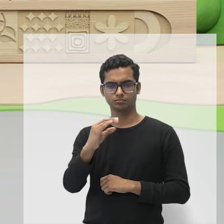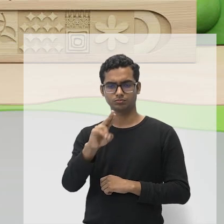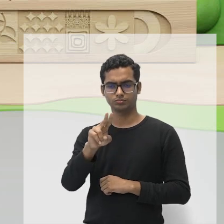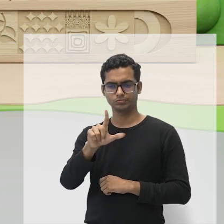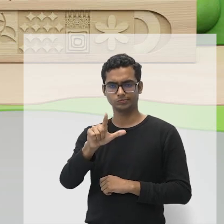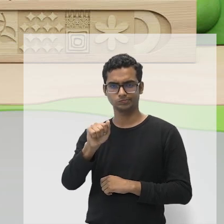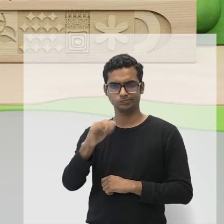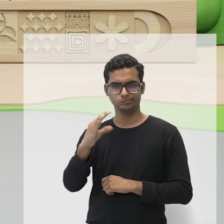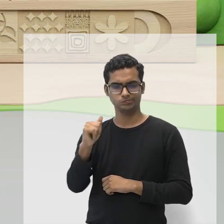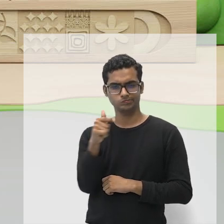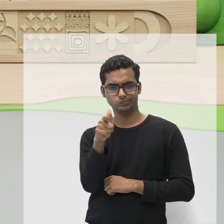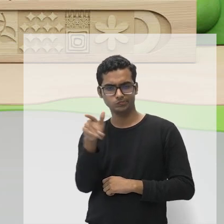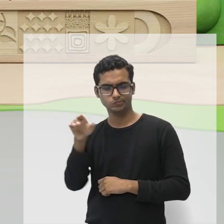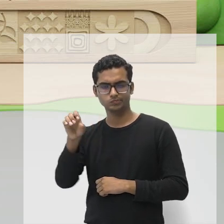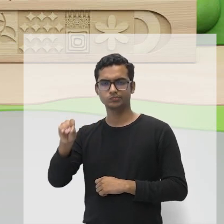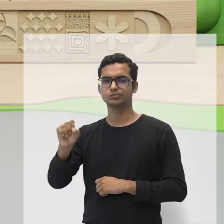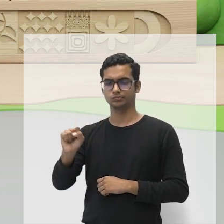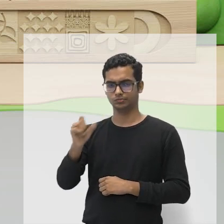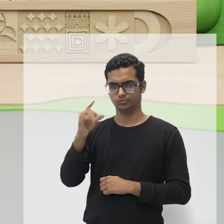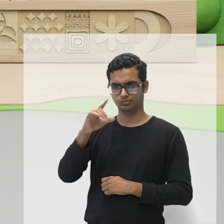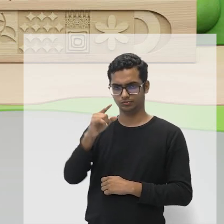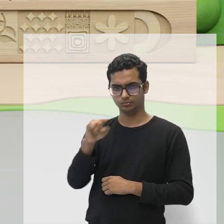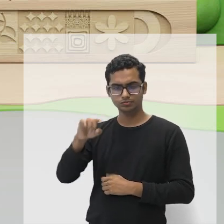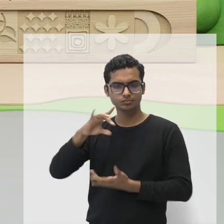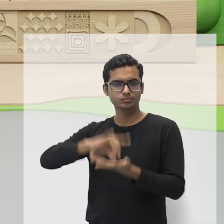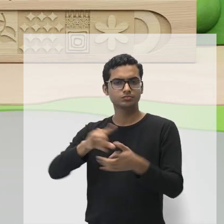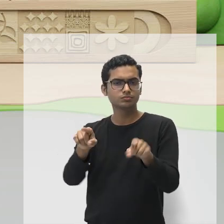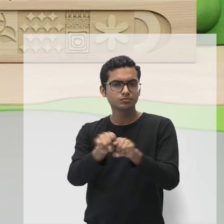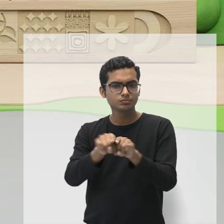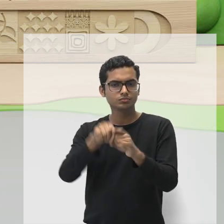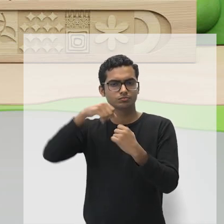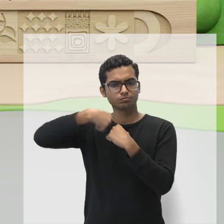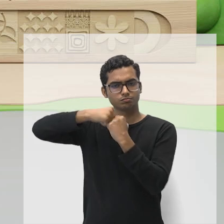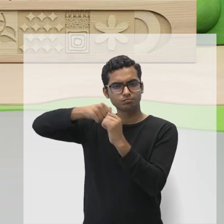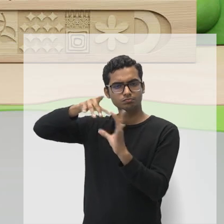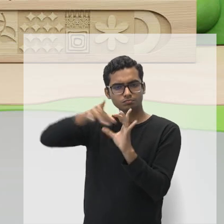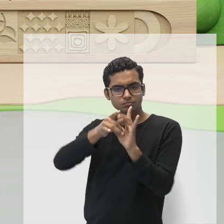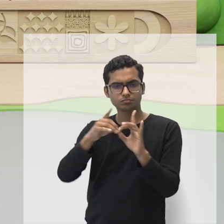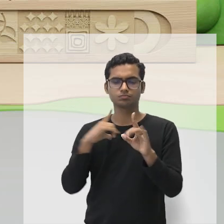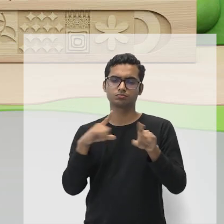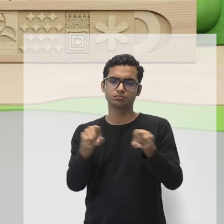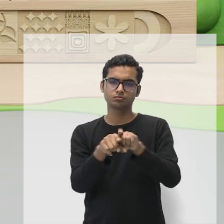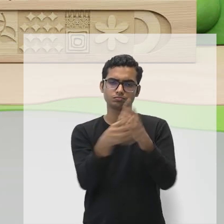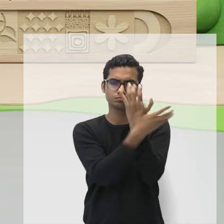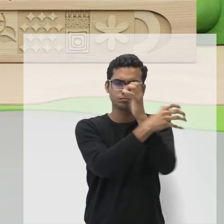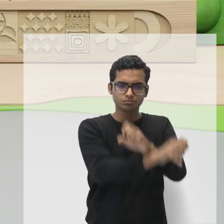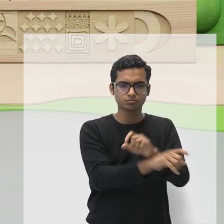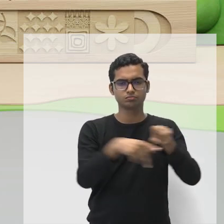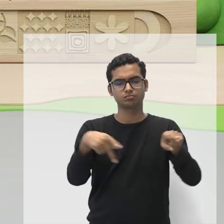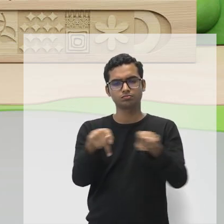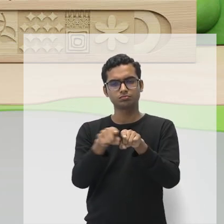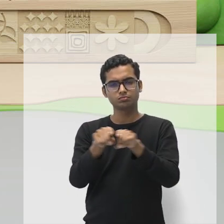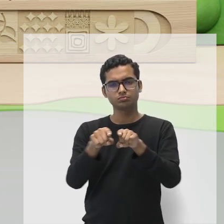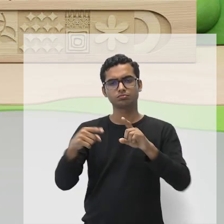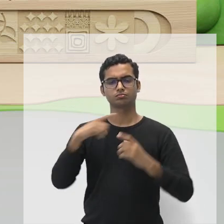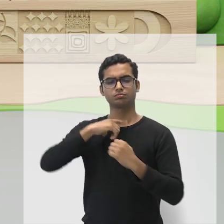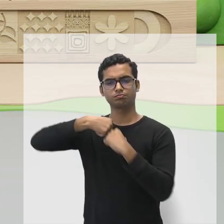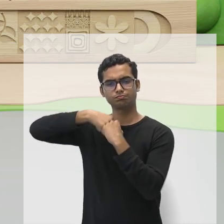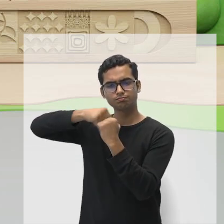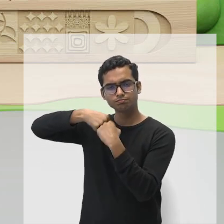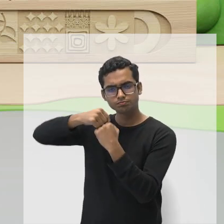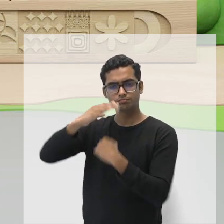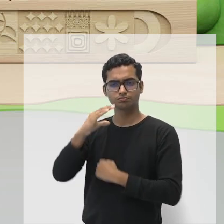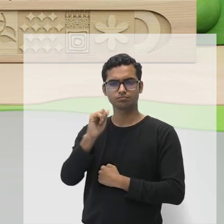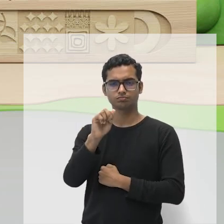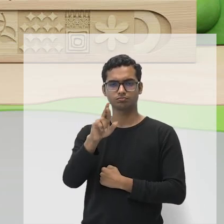Também chamado de junturas, podem ser definidas como pontos de encontro entre os ossos ou desses, né, com